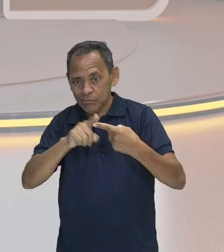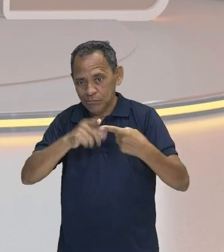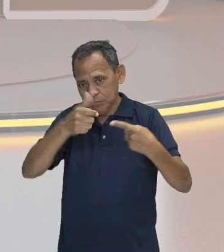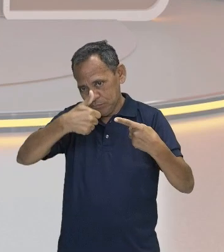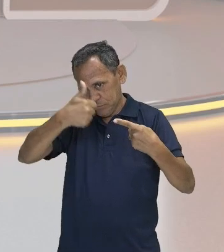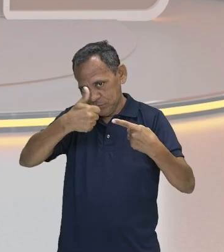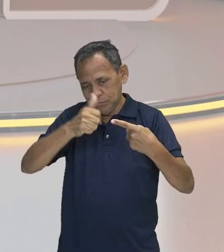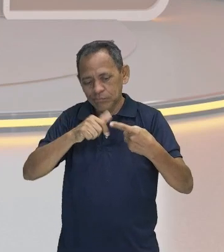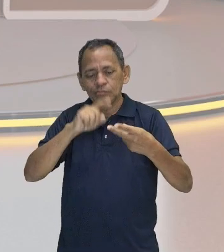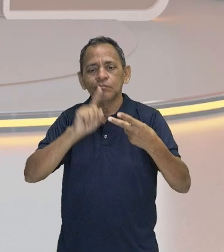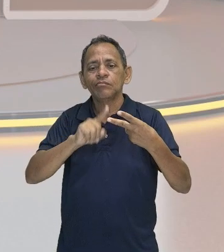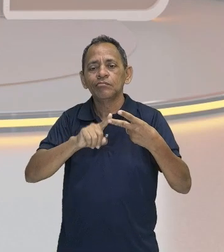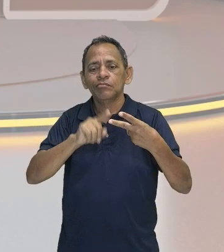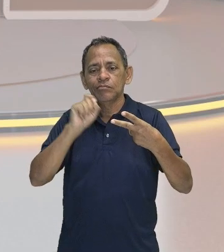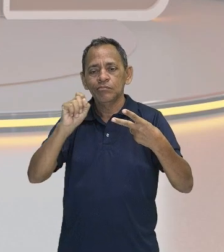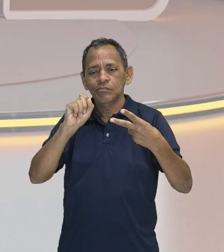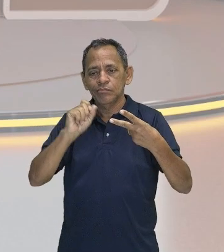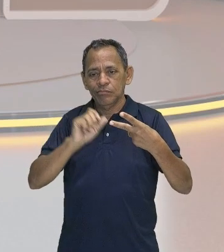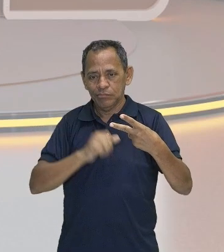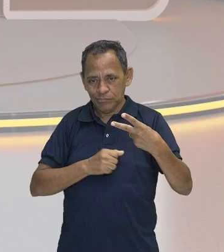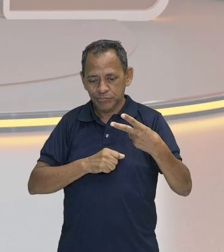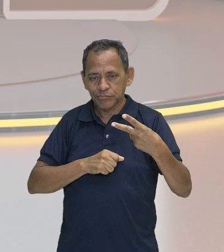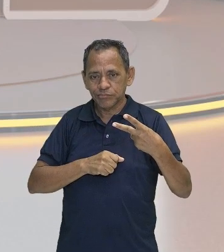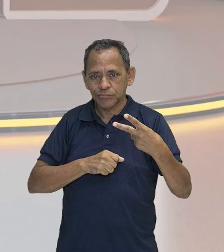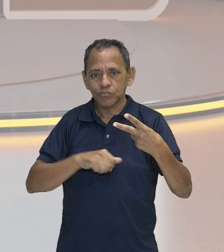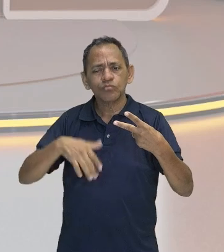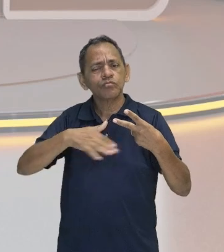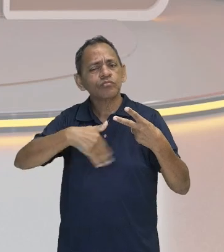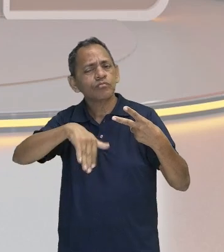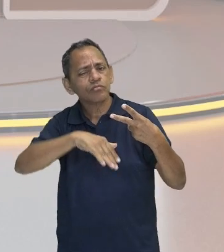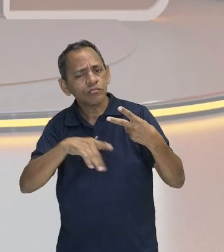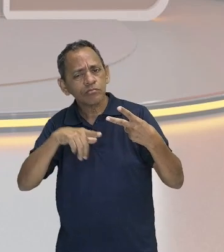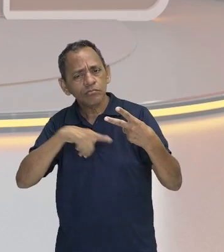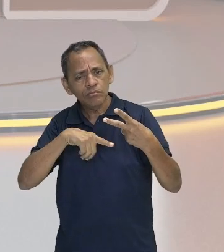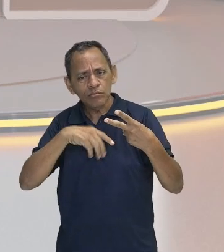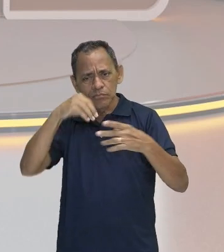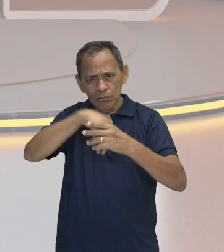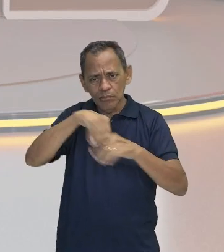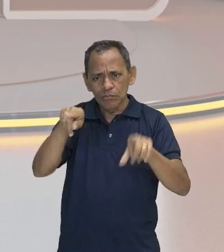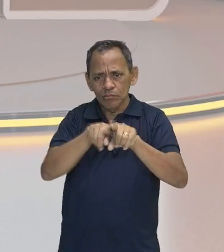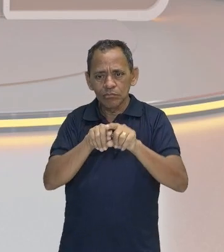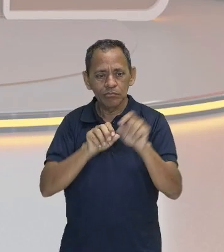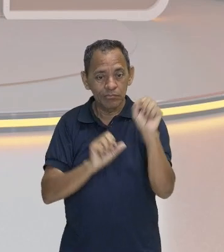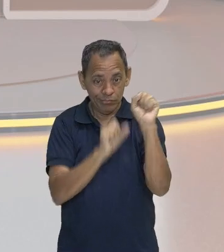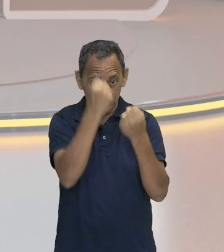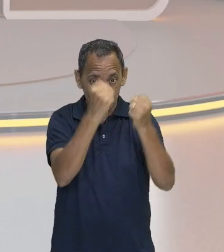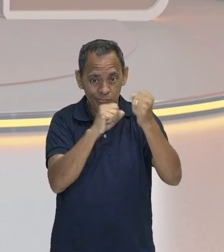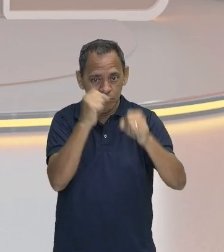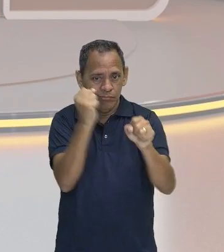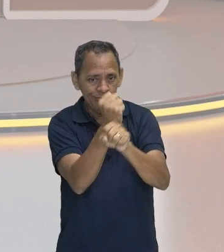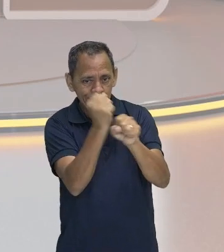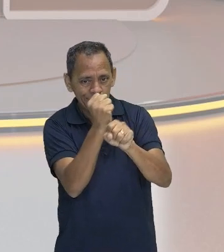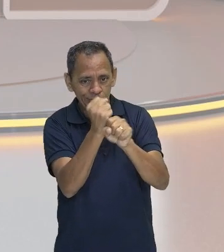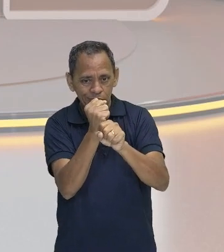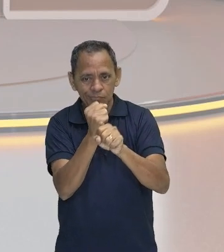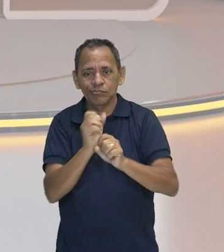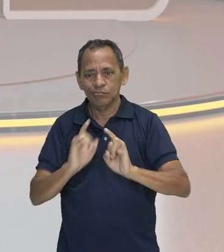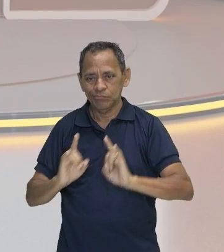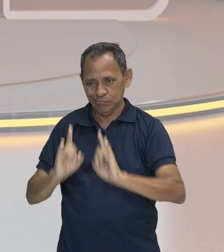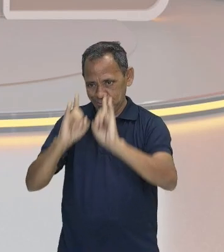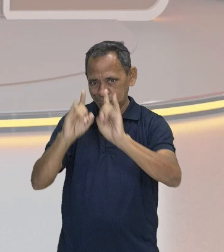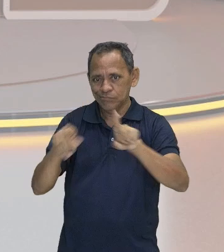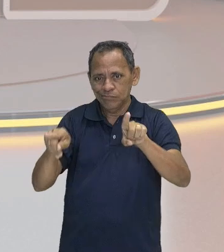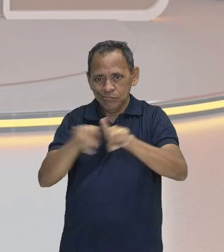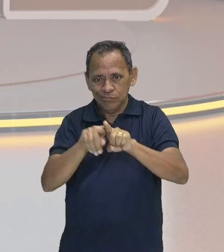setor secundário. O setor secundário, gente, são as atividades da indústria, da construção civil e